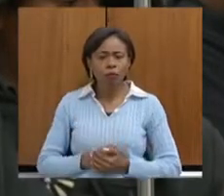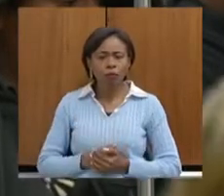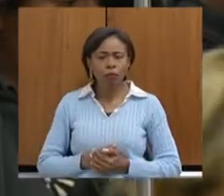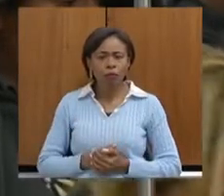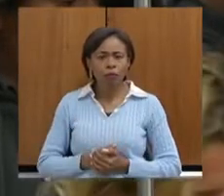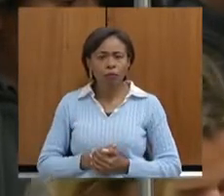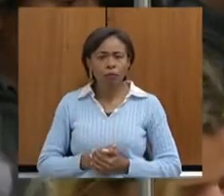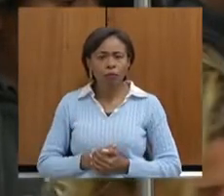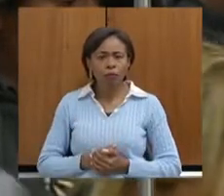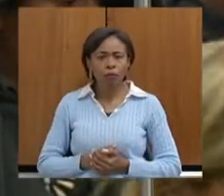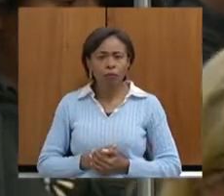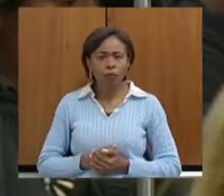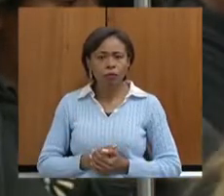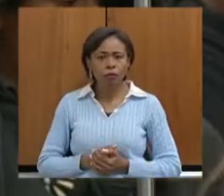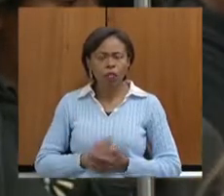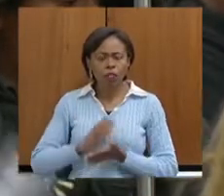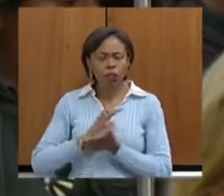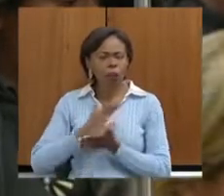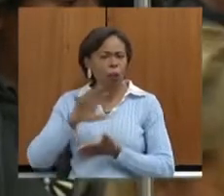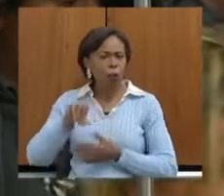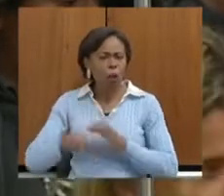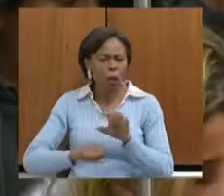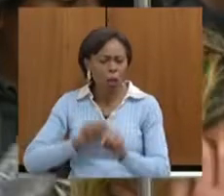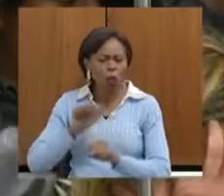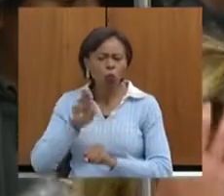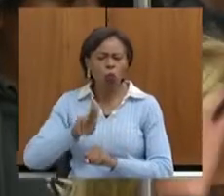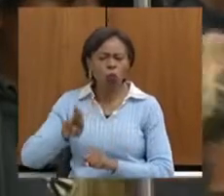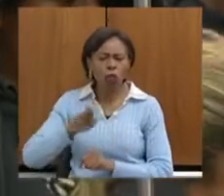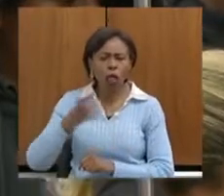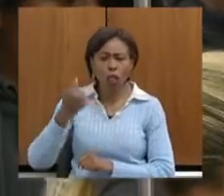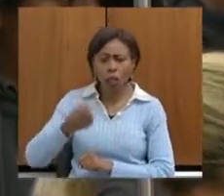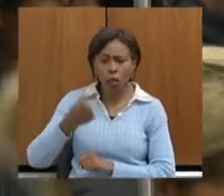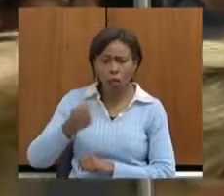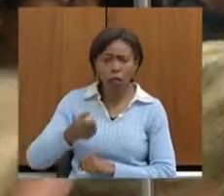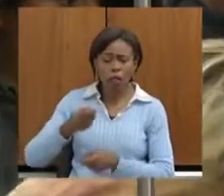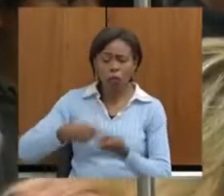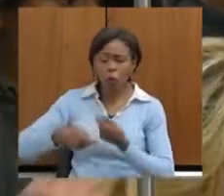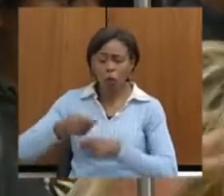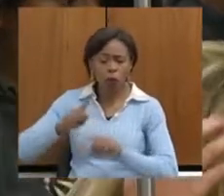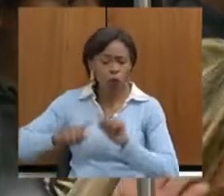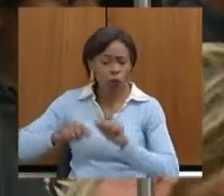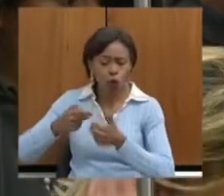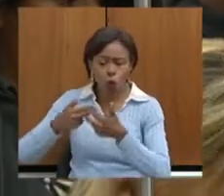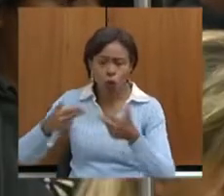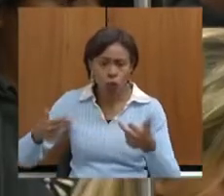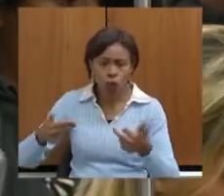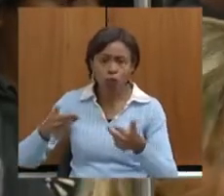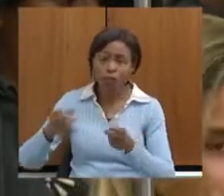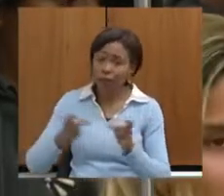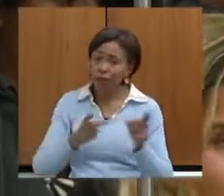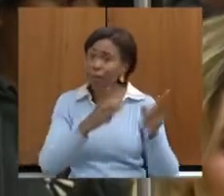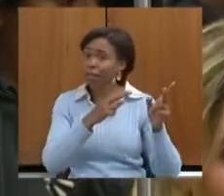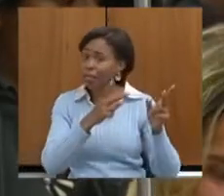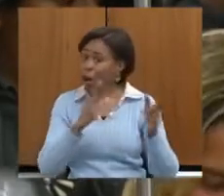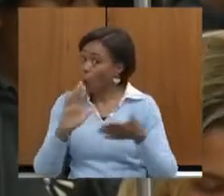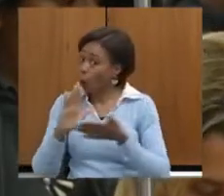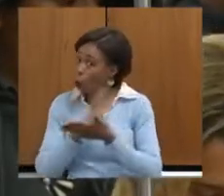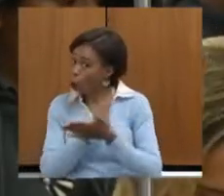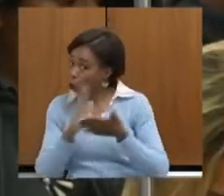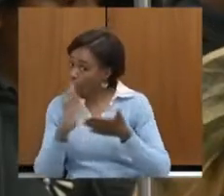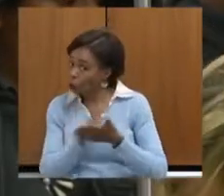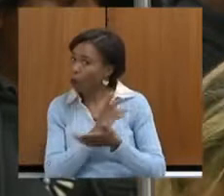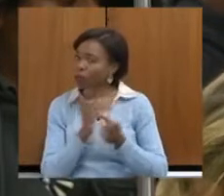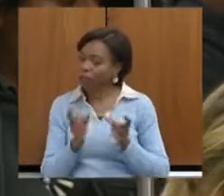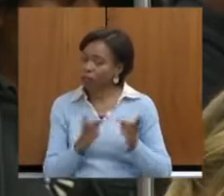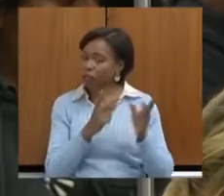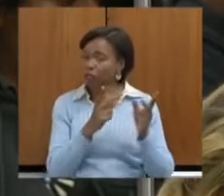a leite a as mercadorias que sai aquelas que sai aquelas que sai